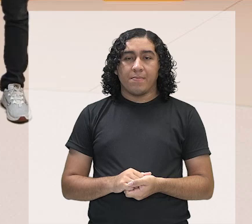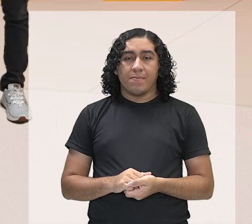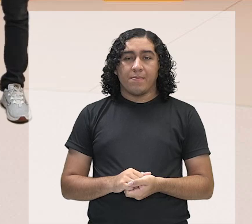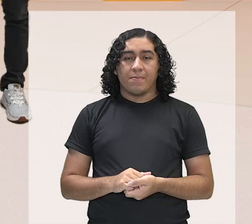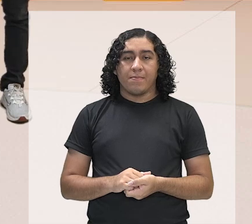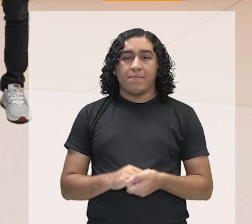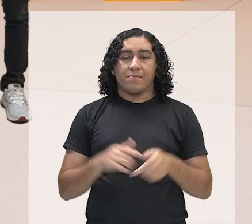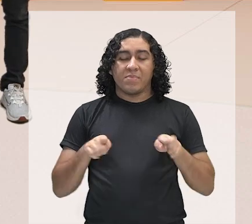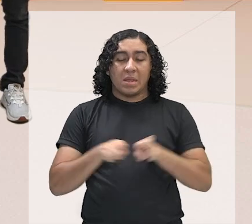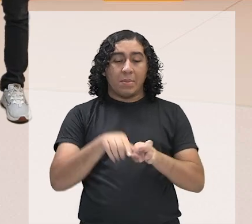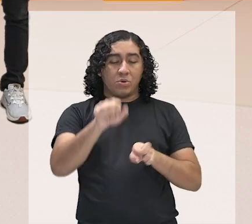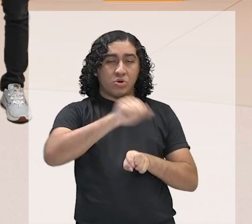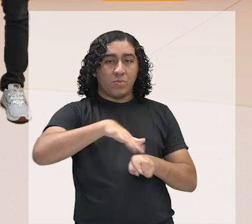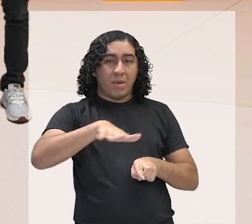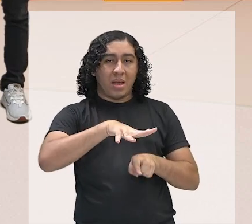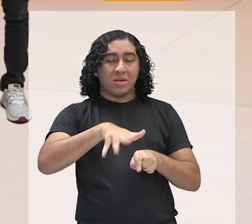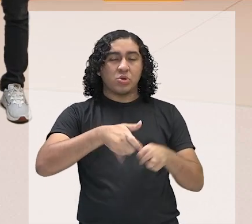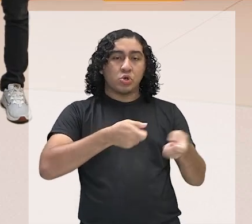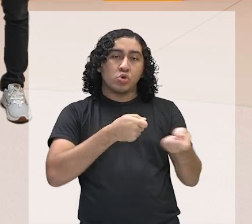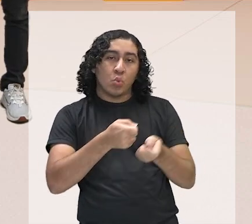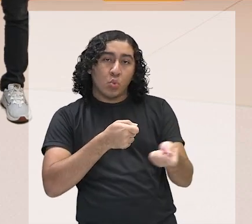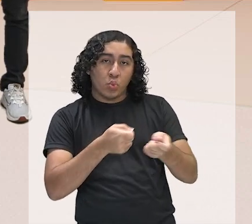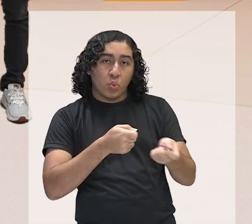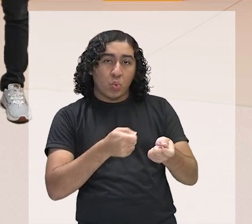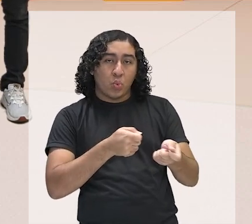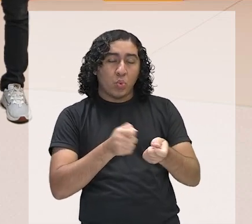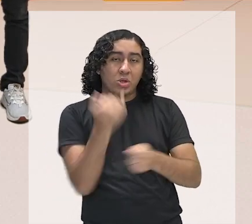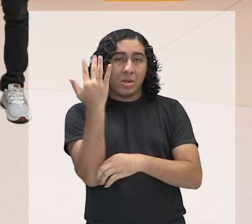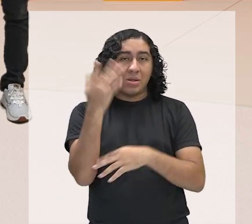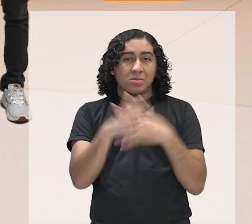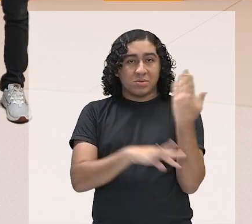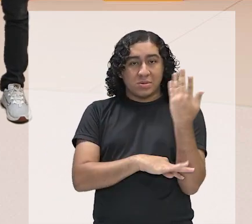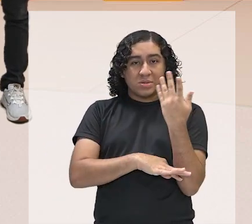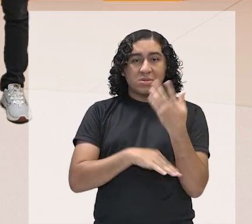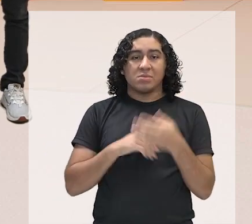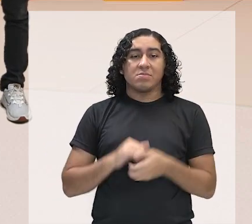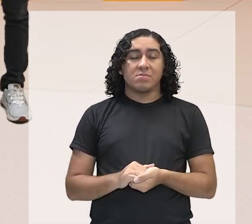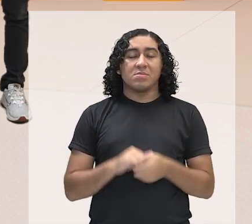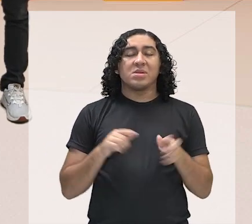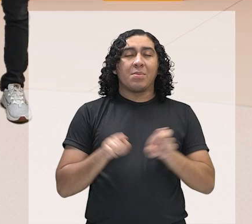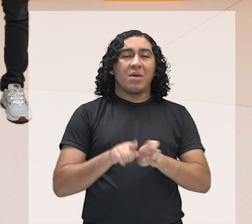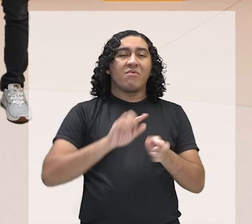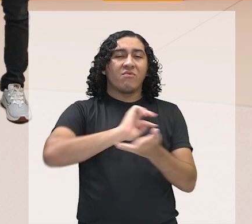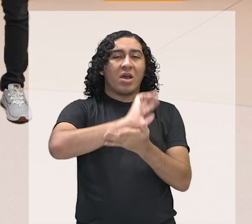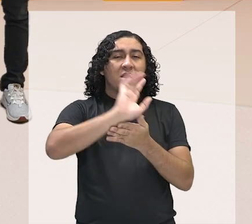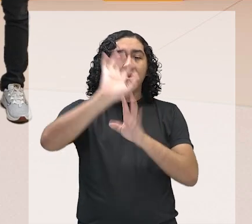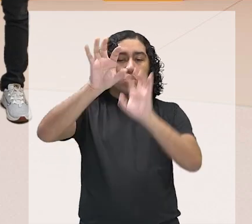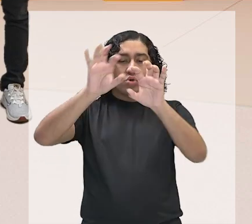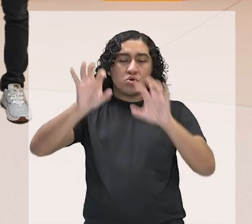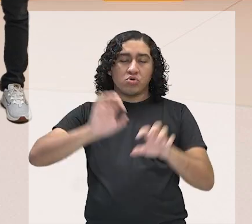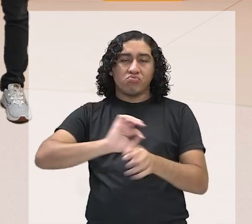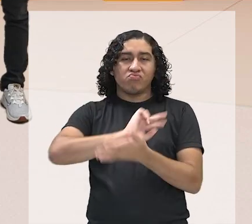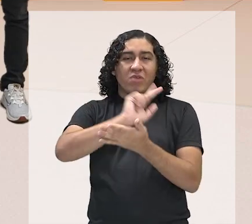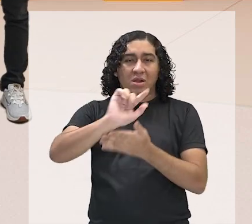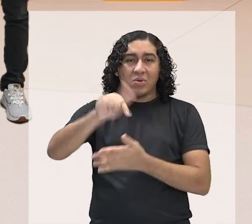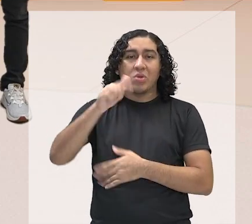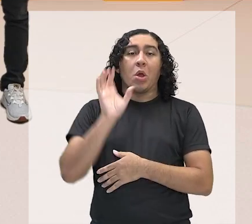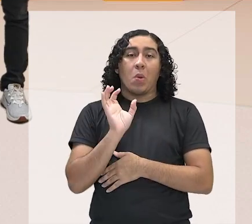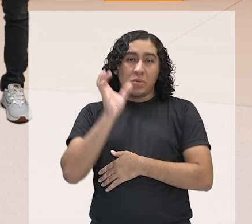manejo dos ecossistemas, dentre outras áreas ali que o PNUMA utiliza para desenvolver os seus